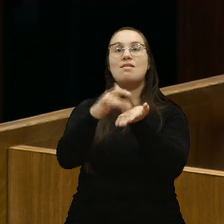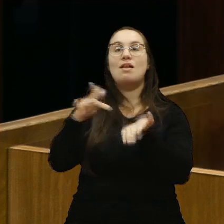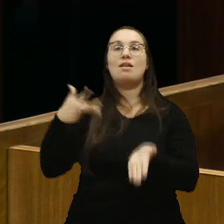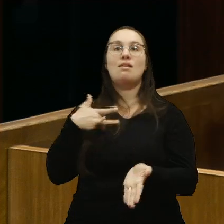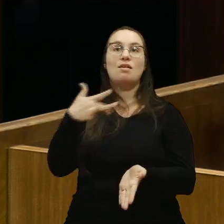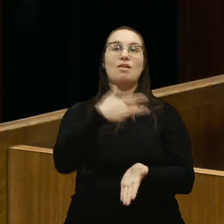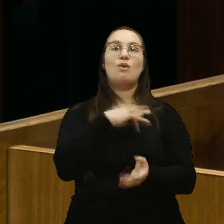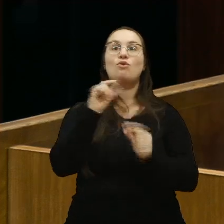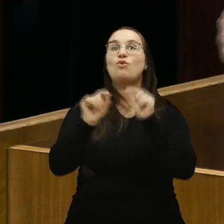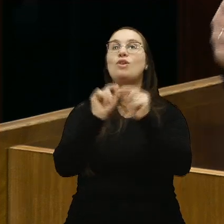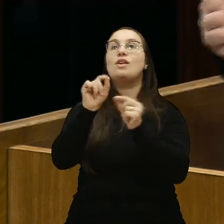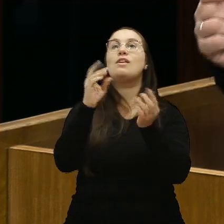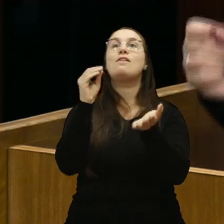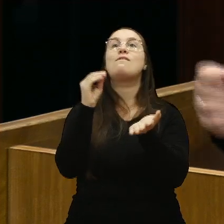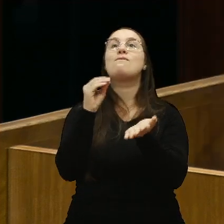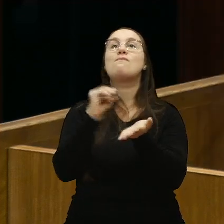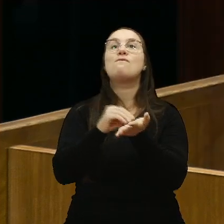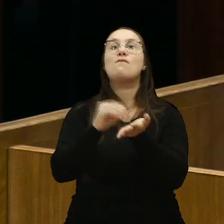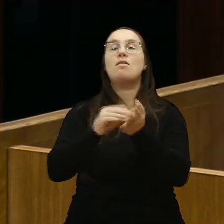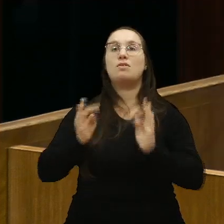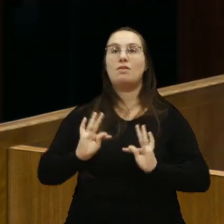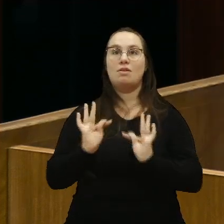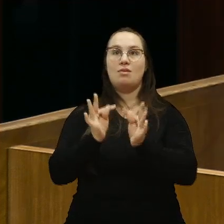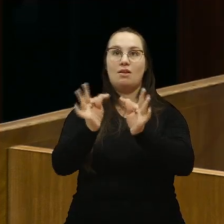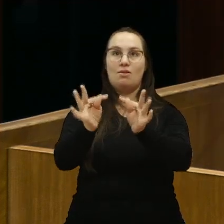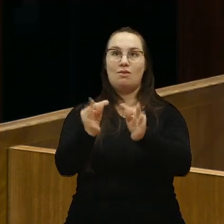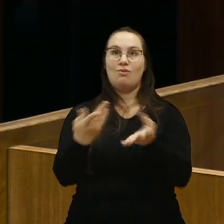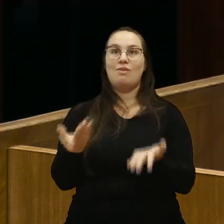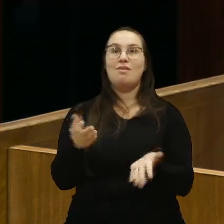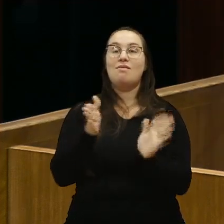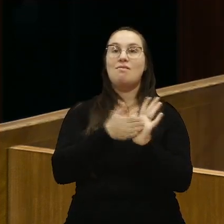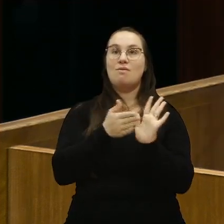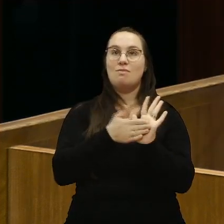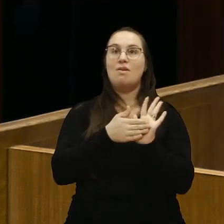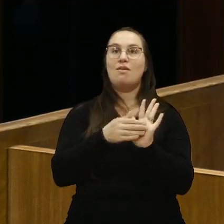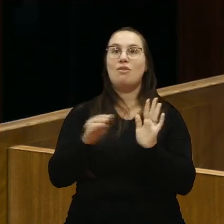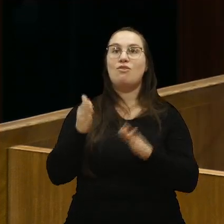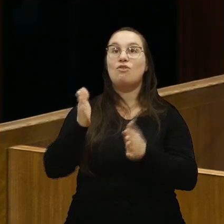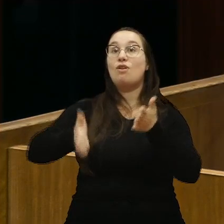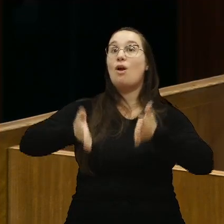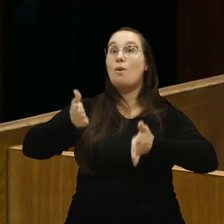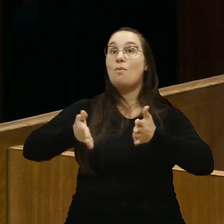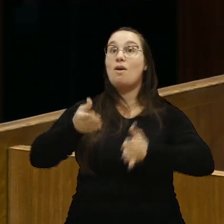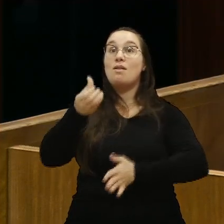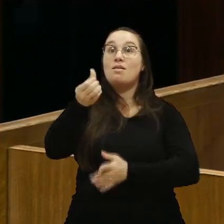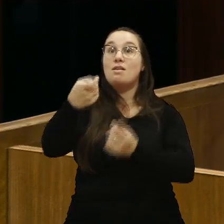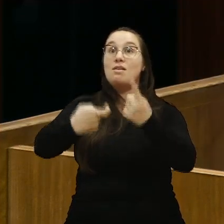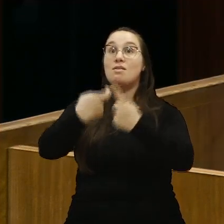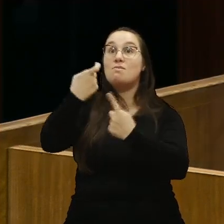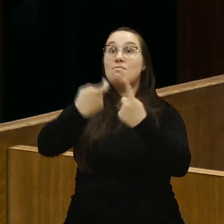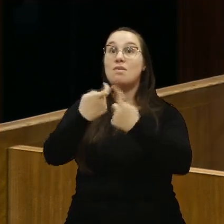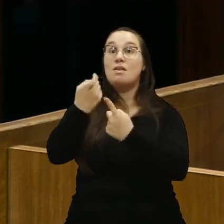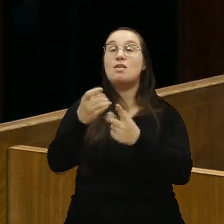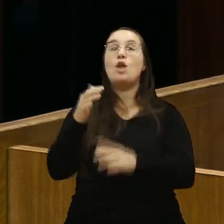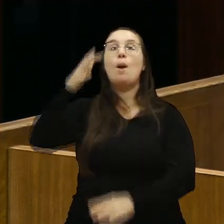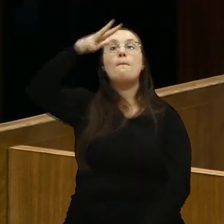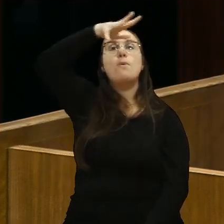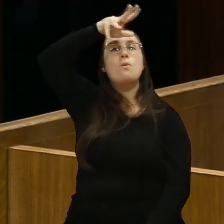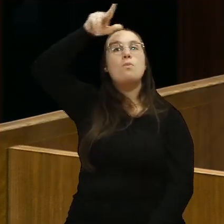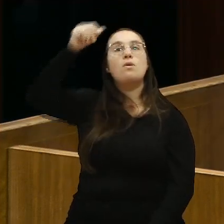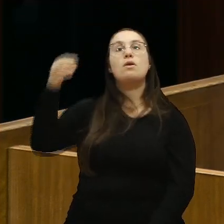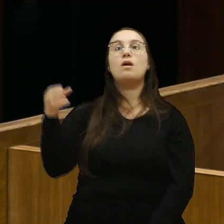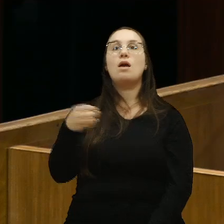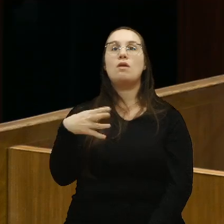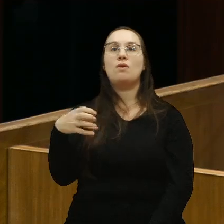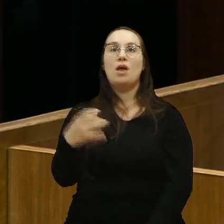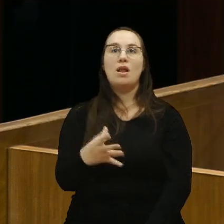que o que falta ainda é a questão tecnológica. Então, uma das emendas a gente dá o prazo de 6 meses para o município se